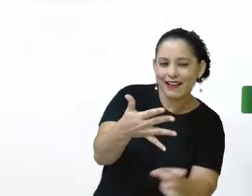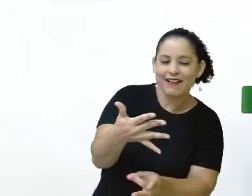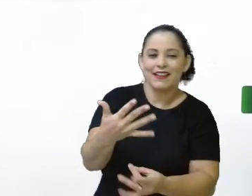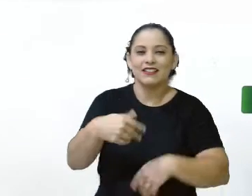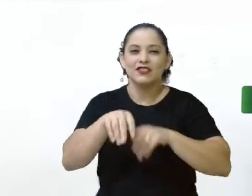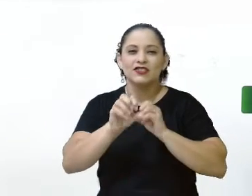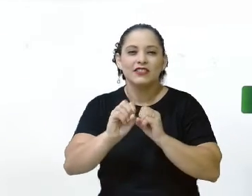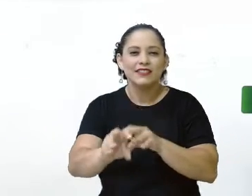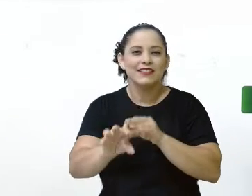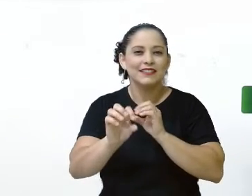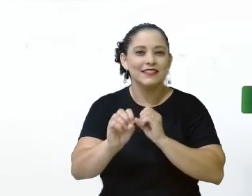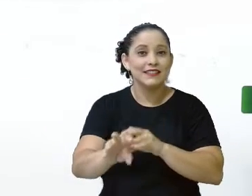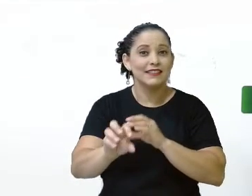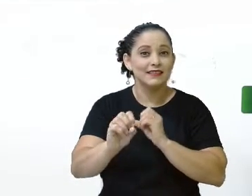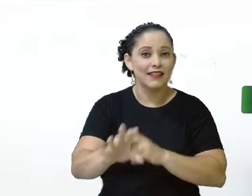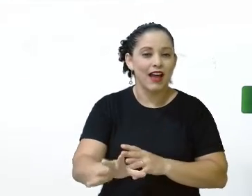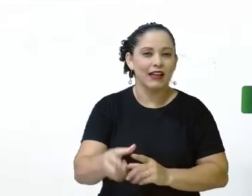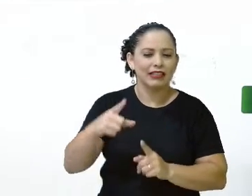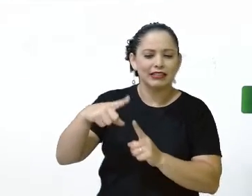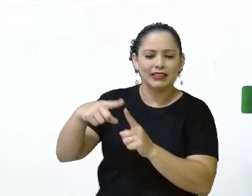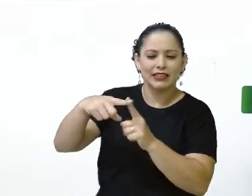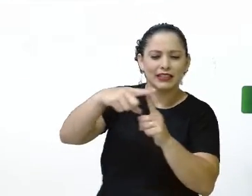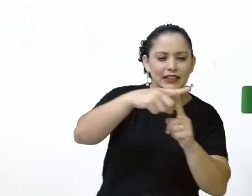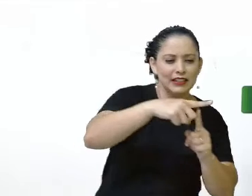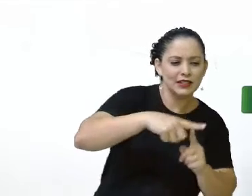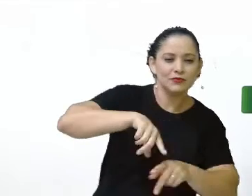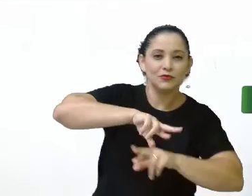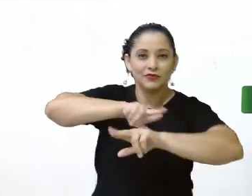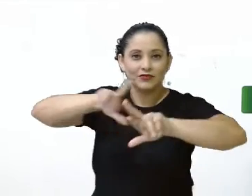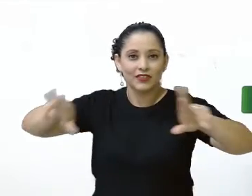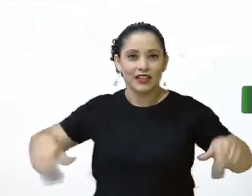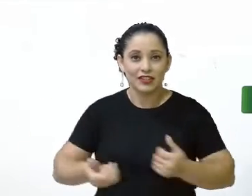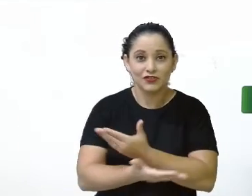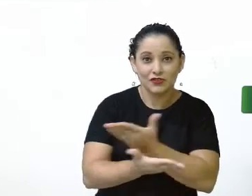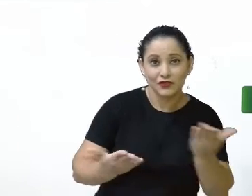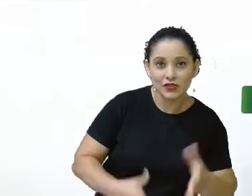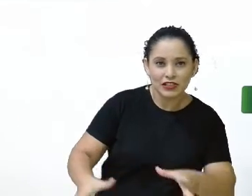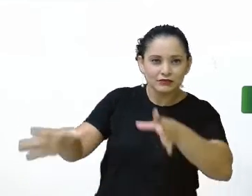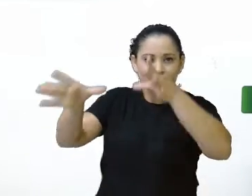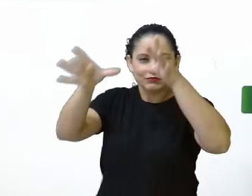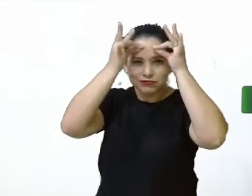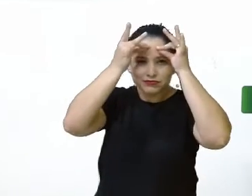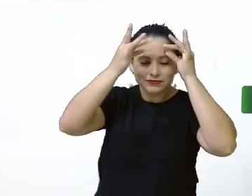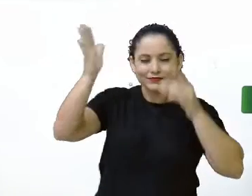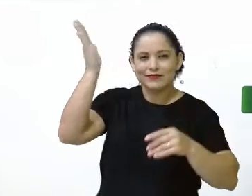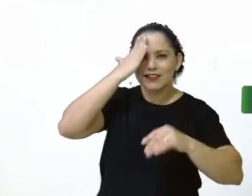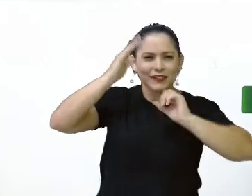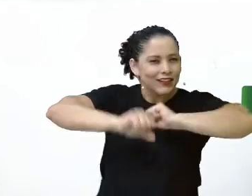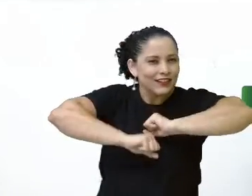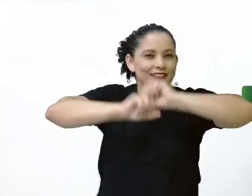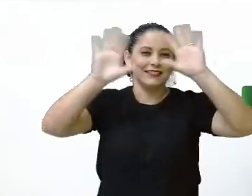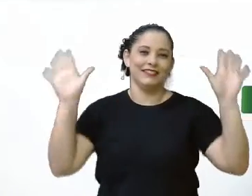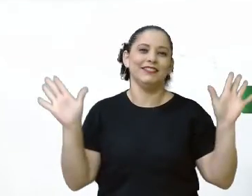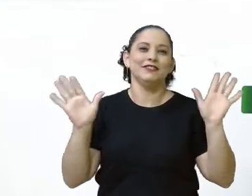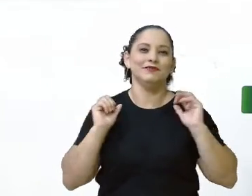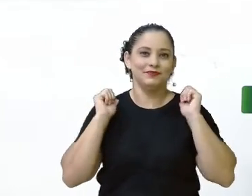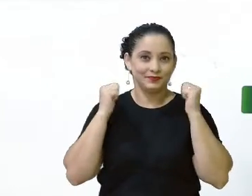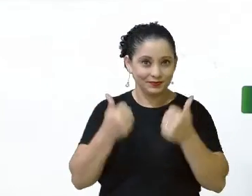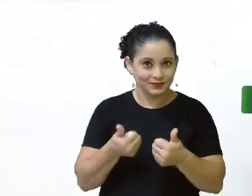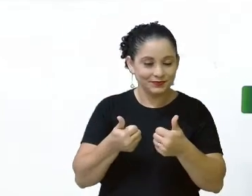o máximo de formas para você entender de verdade como é que funciona essa operação,